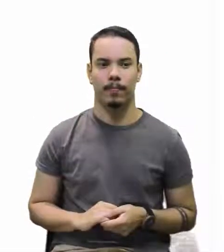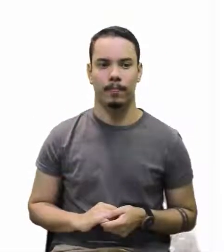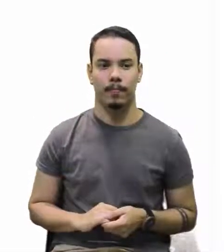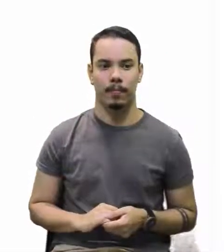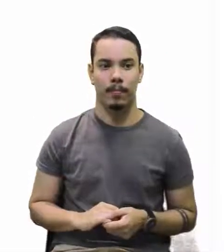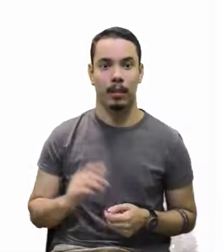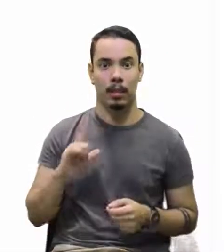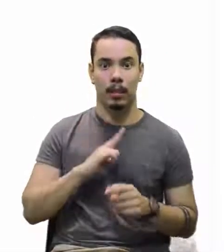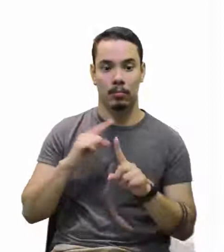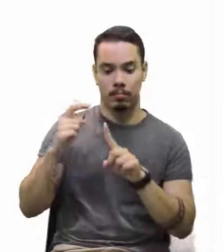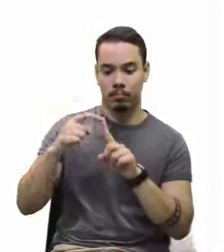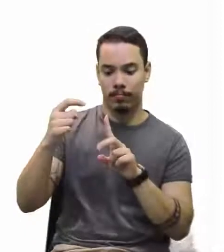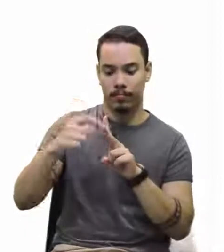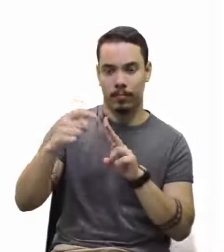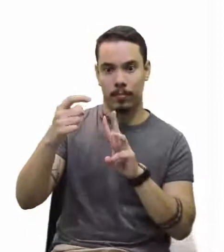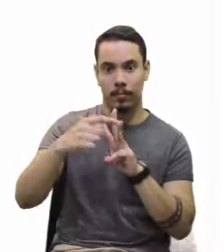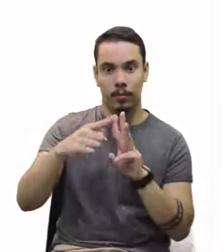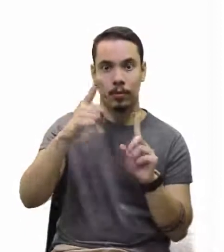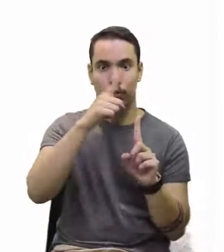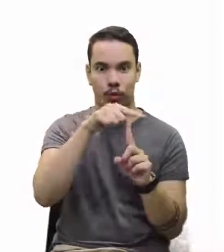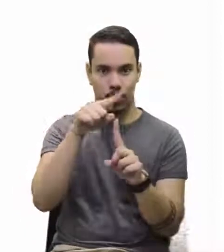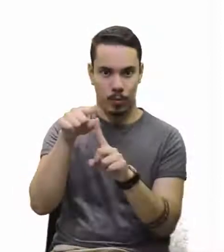Três tipos de indutores aí.